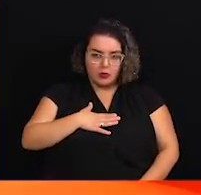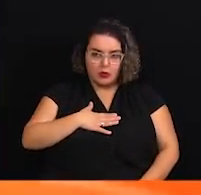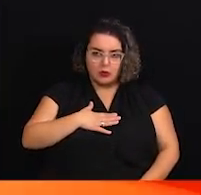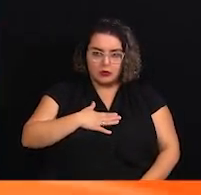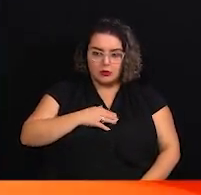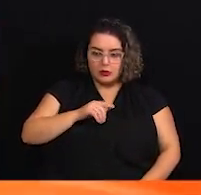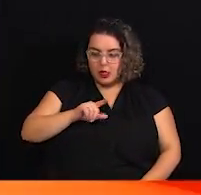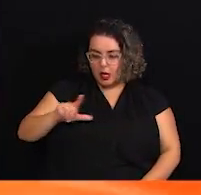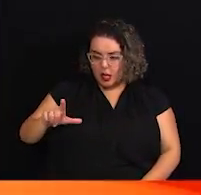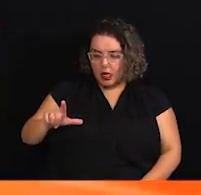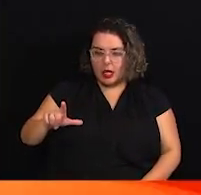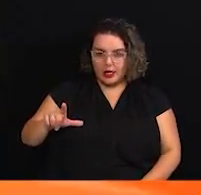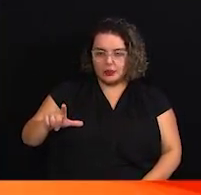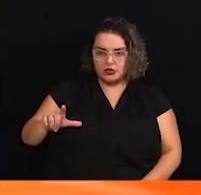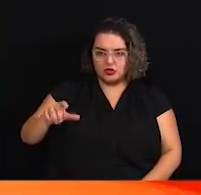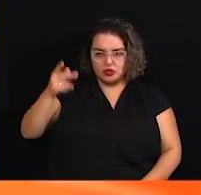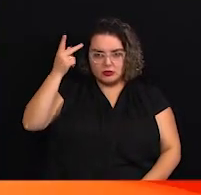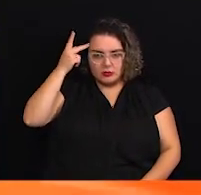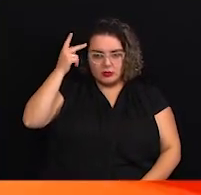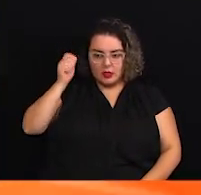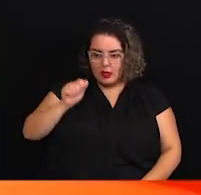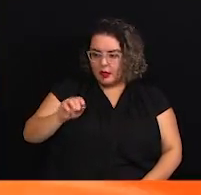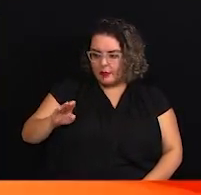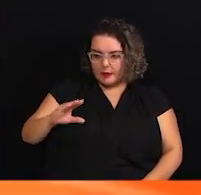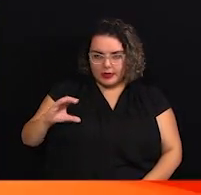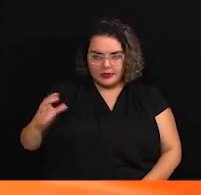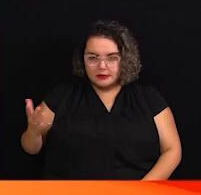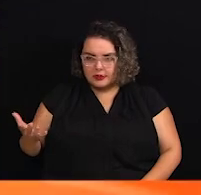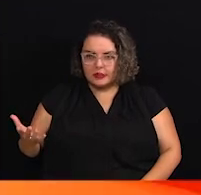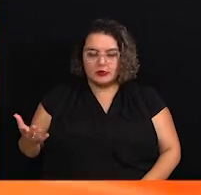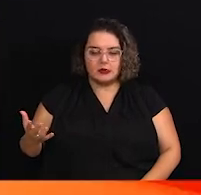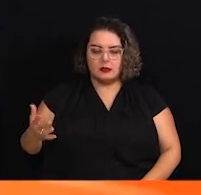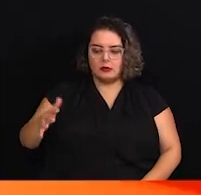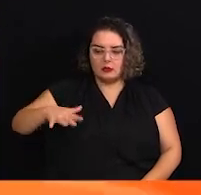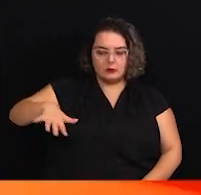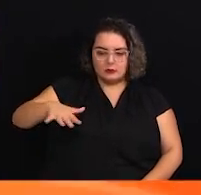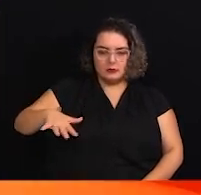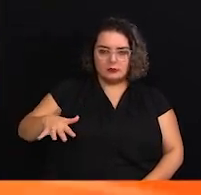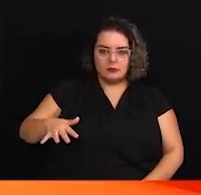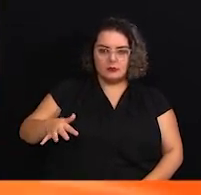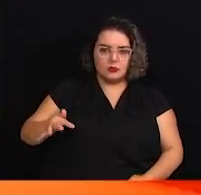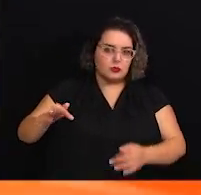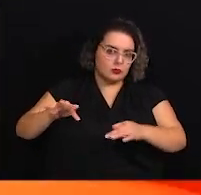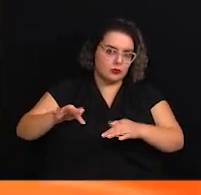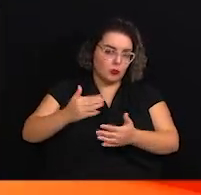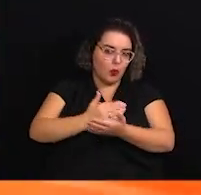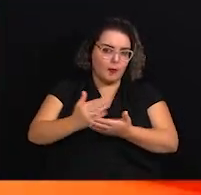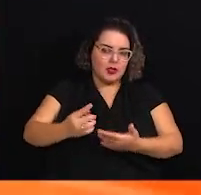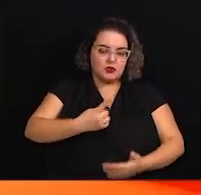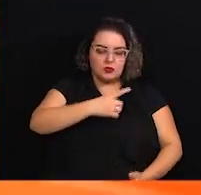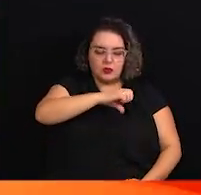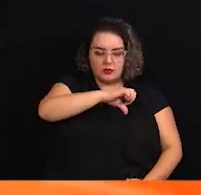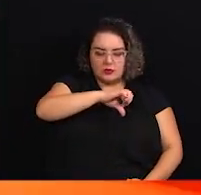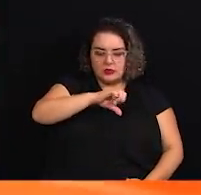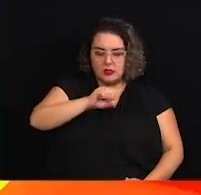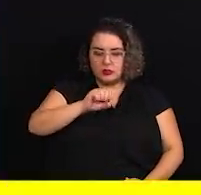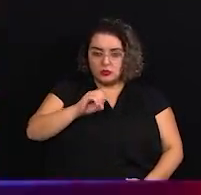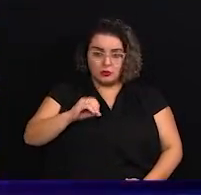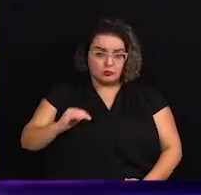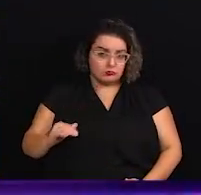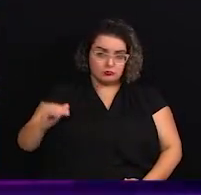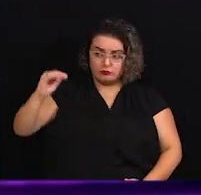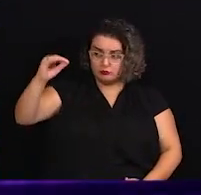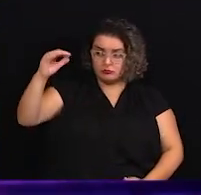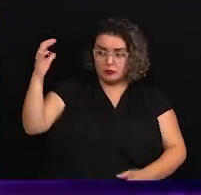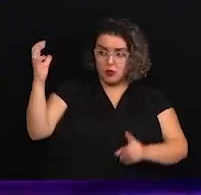São Paulo, perto do ABC, ali, no início dos anos 80, né, que cresci ali,